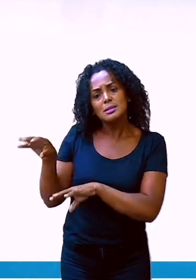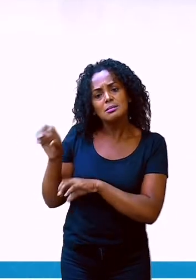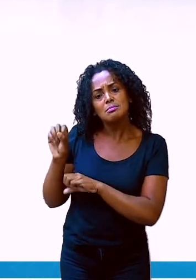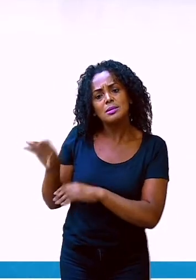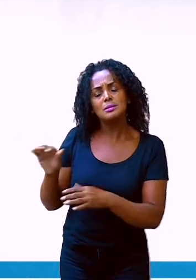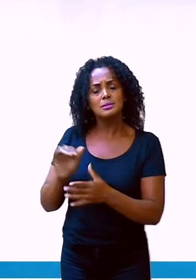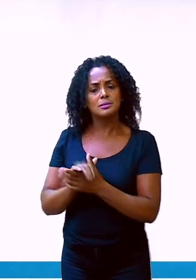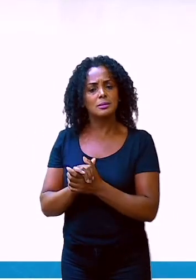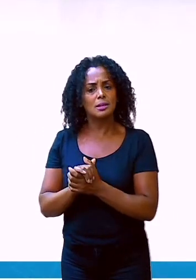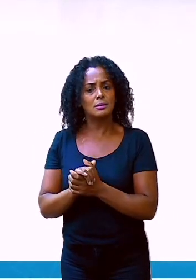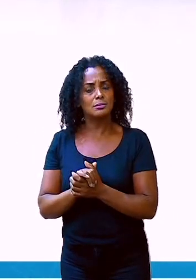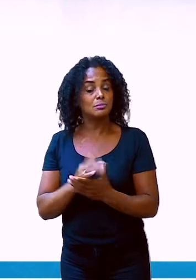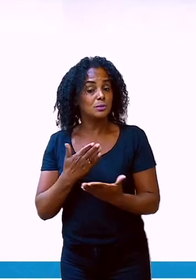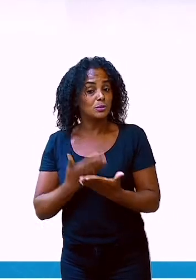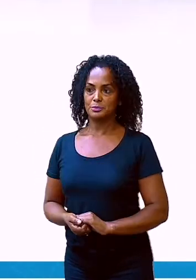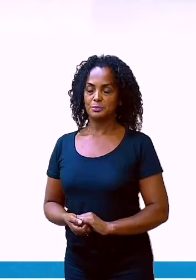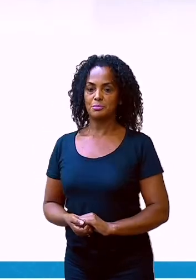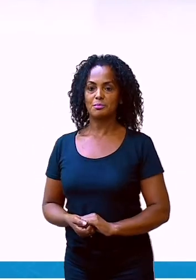este símbolo.